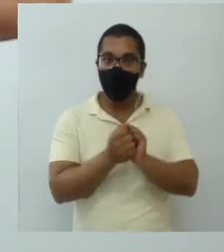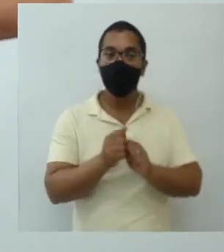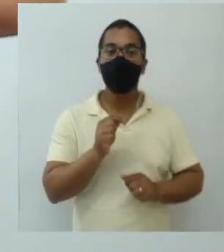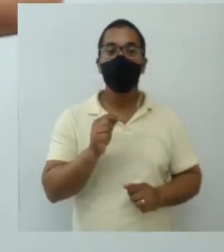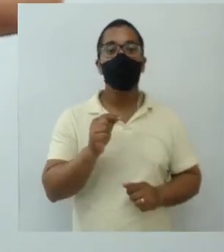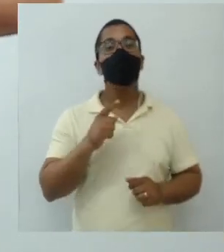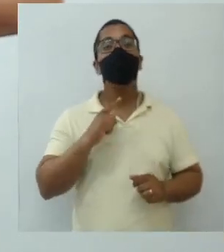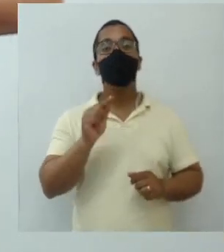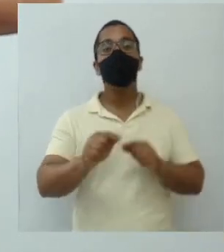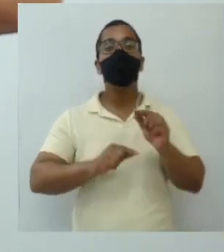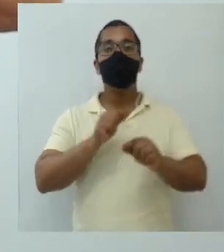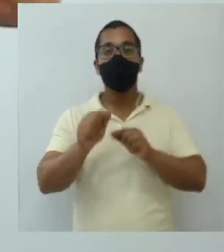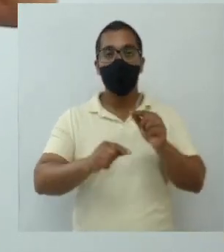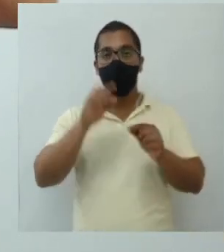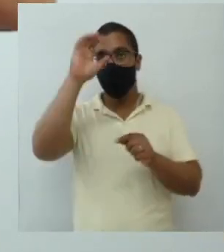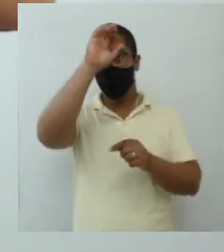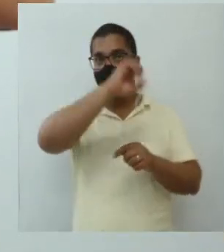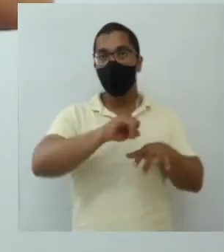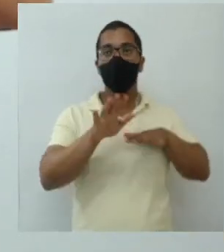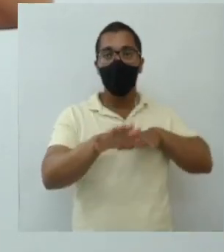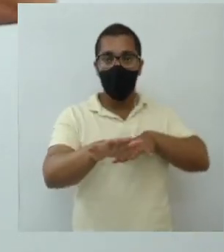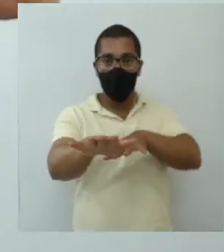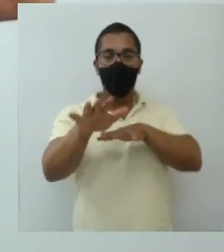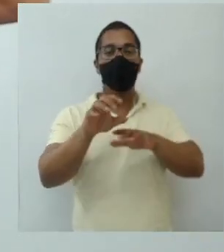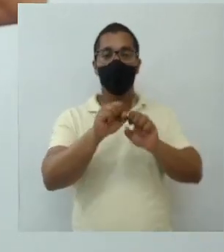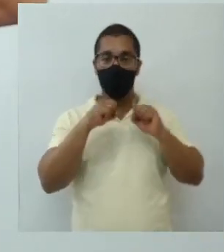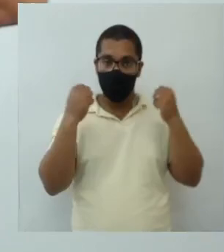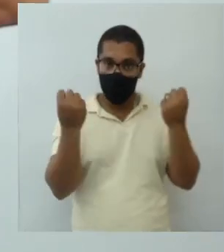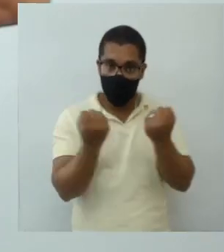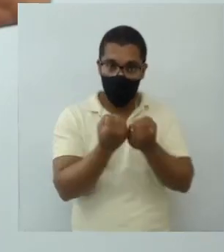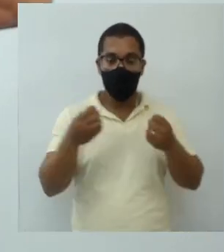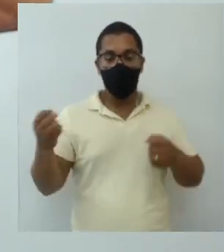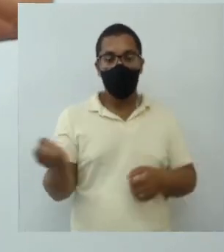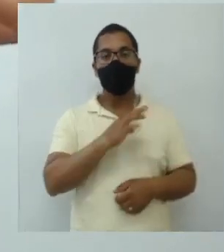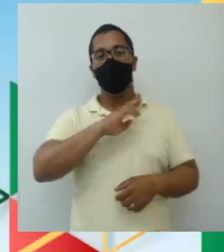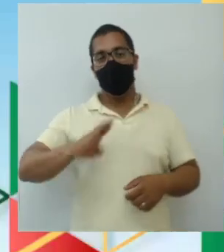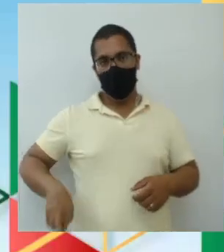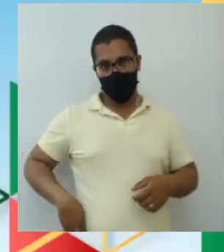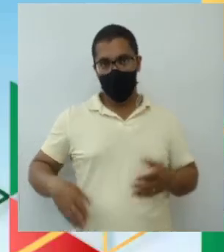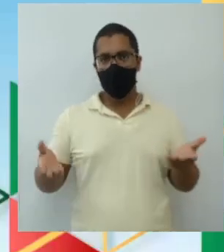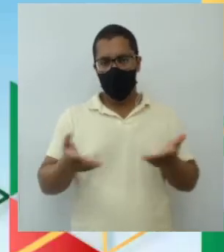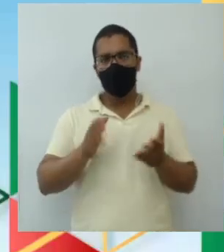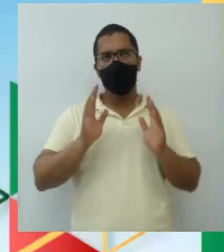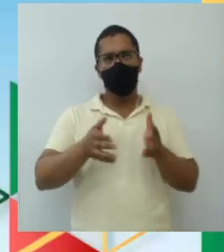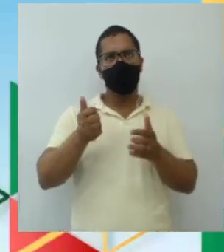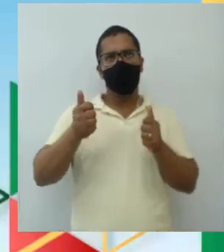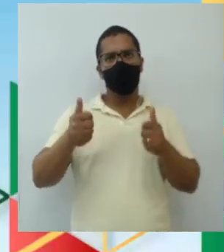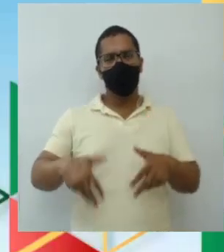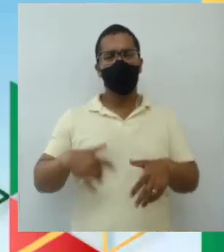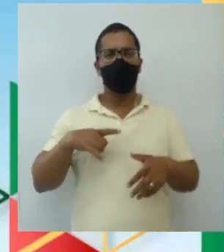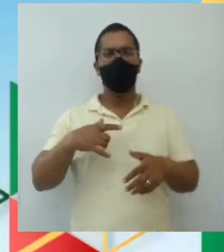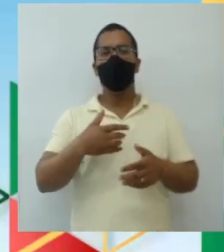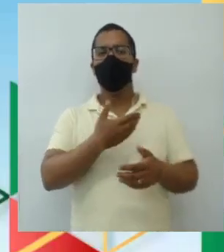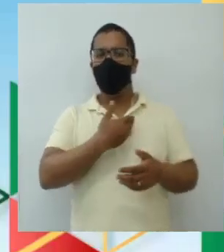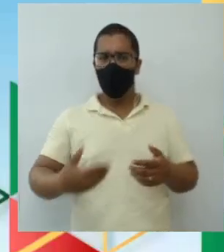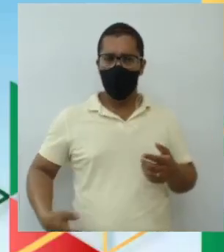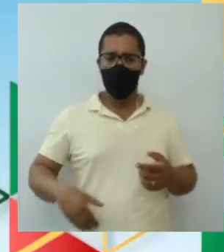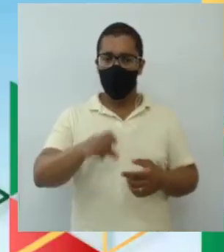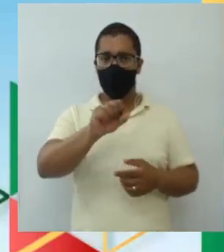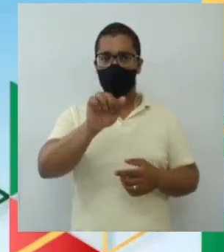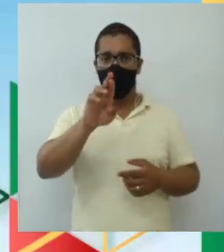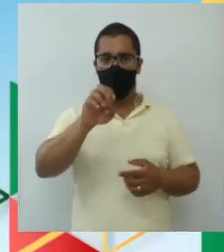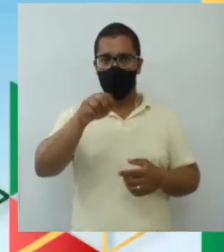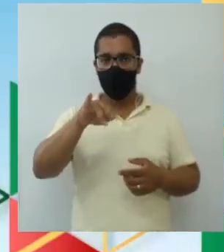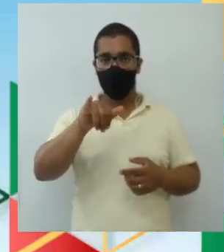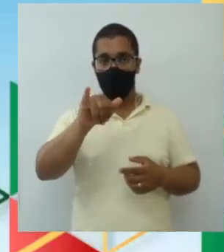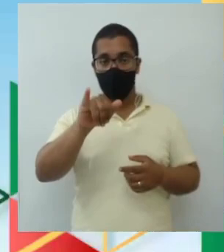abordar os movimentos sociais na nova república. Nós abordamos na última aula o governo Sarney, o governo Collor, e hoje nós